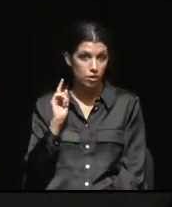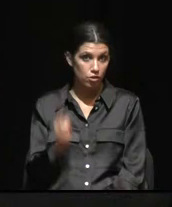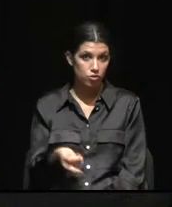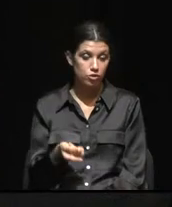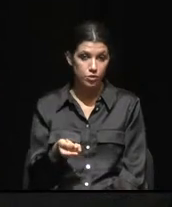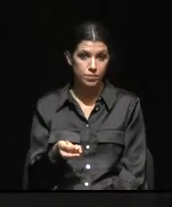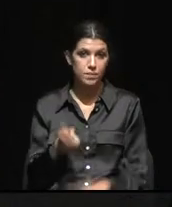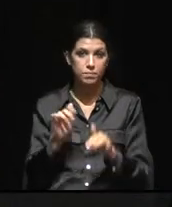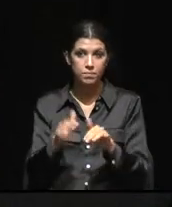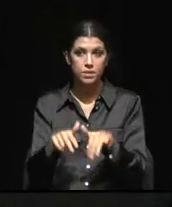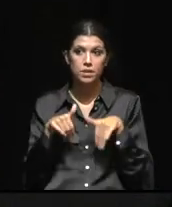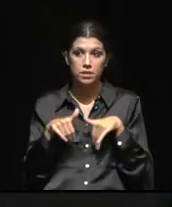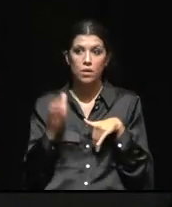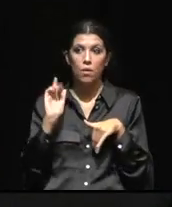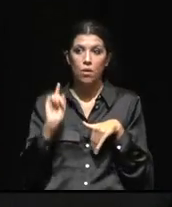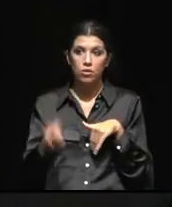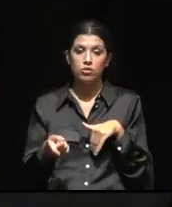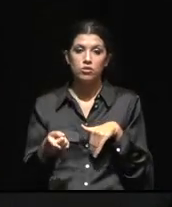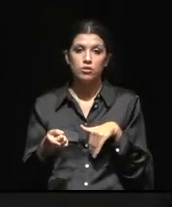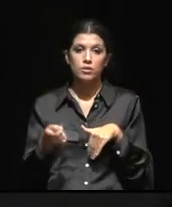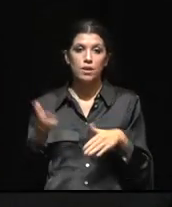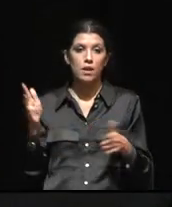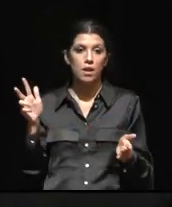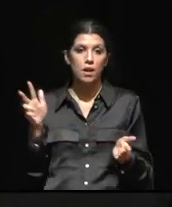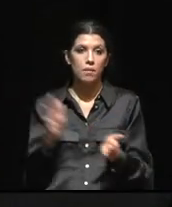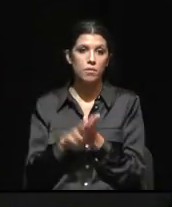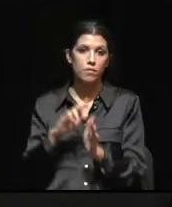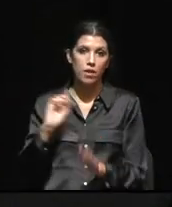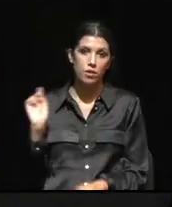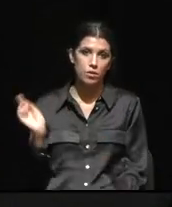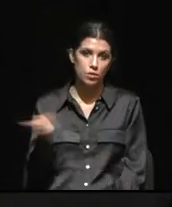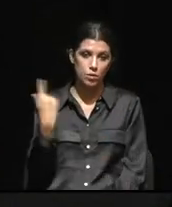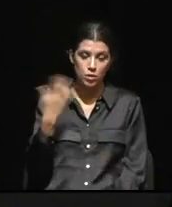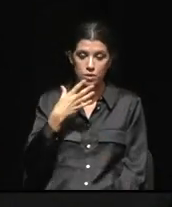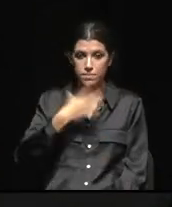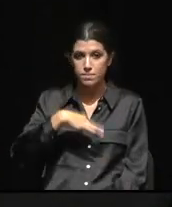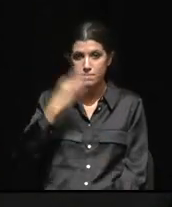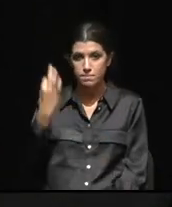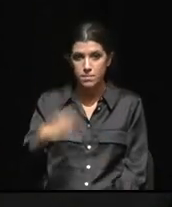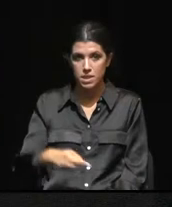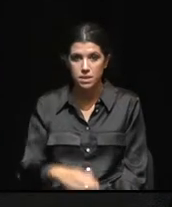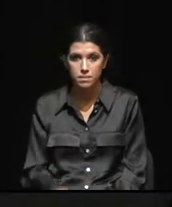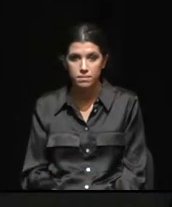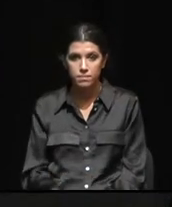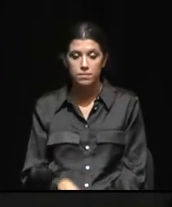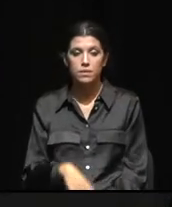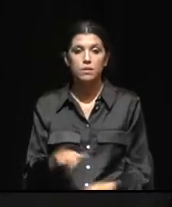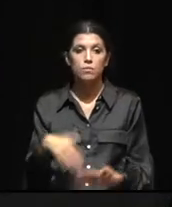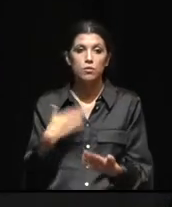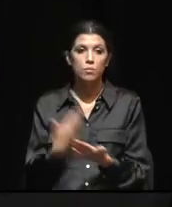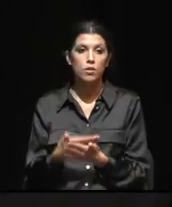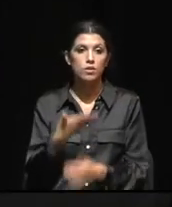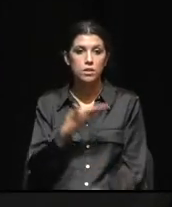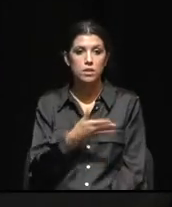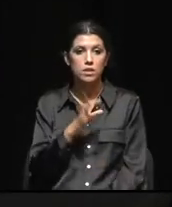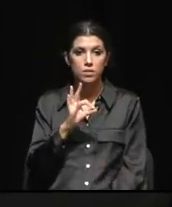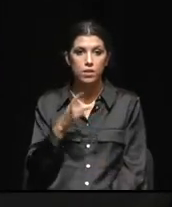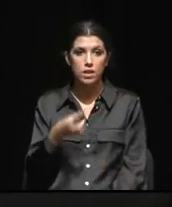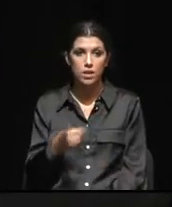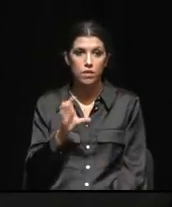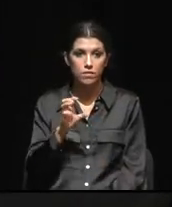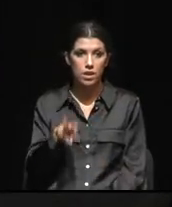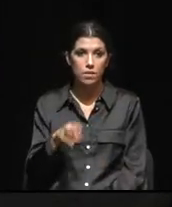contra quem se abstém foi aprovada por unanimidade passamos a proposta 149